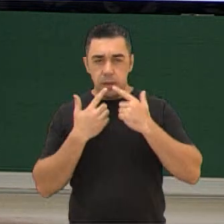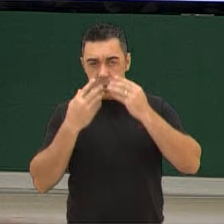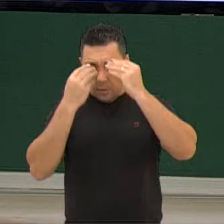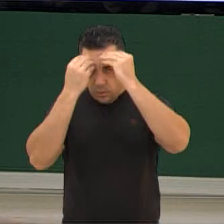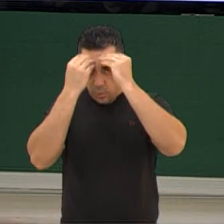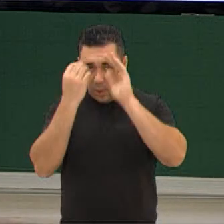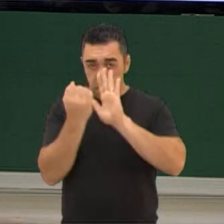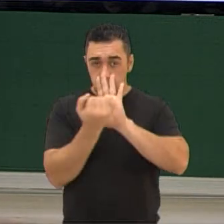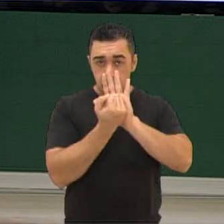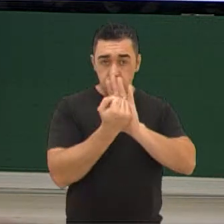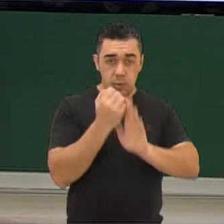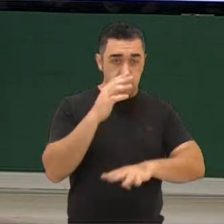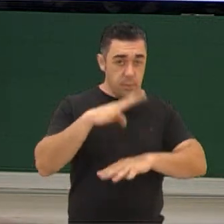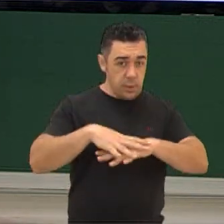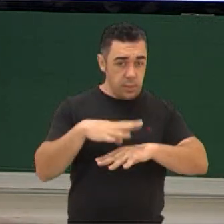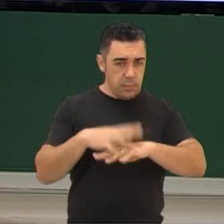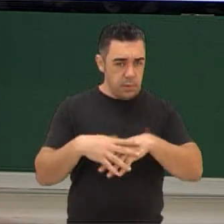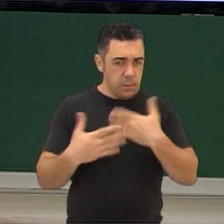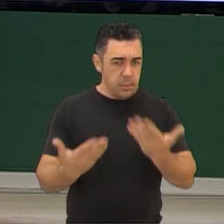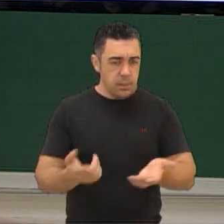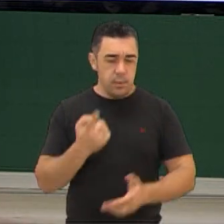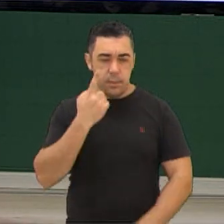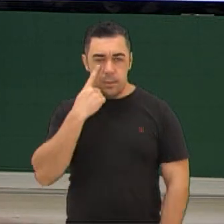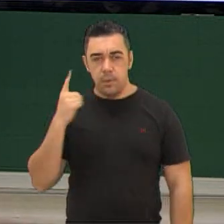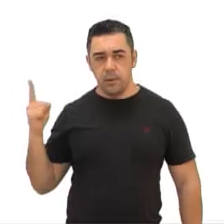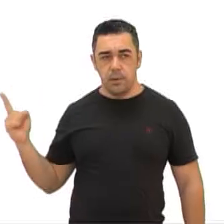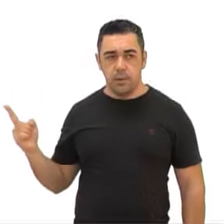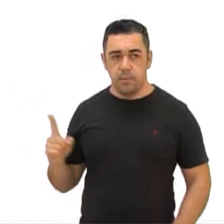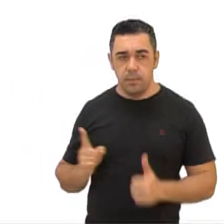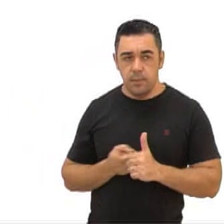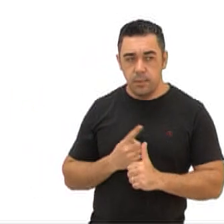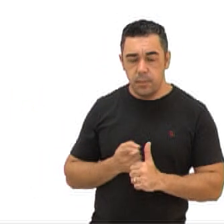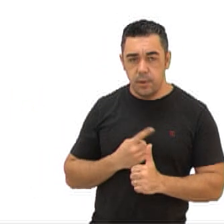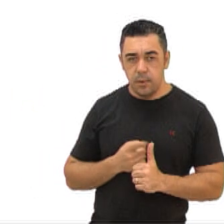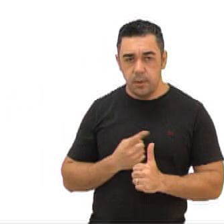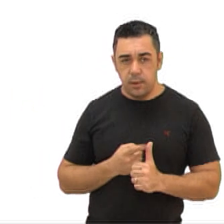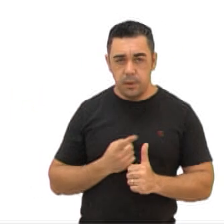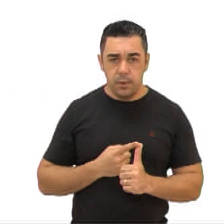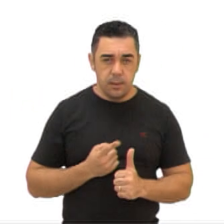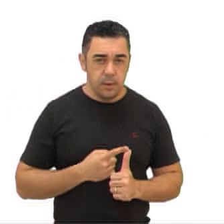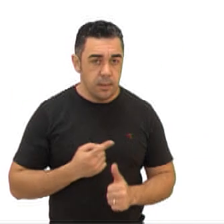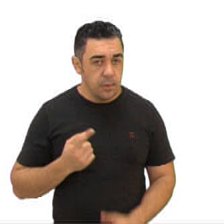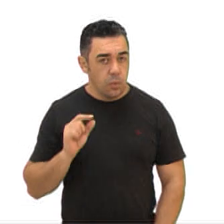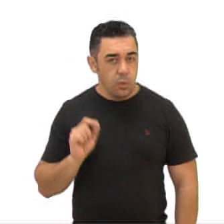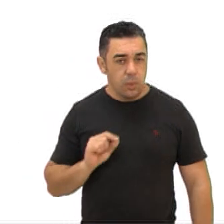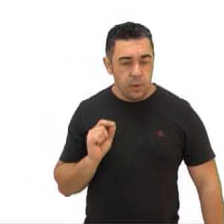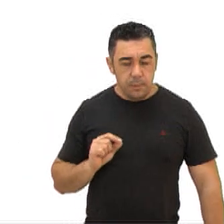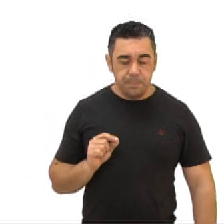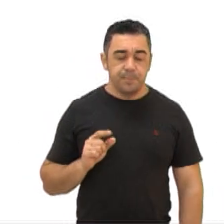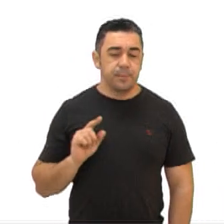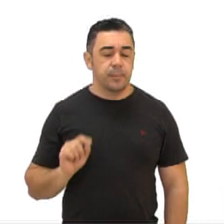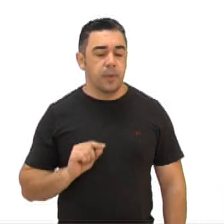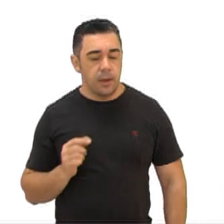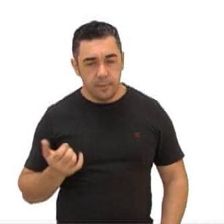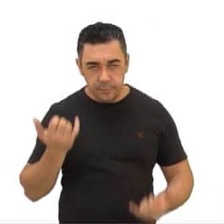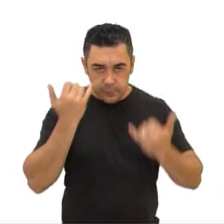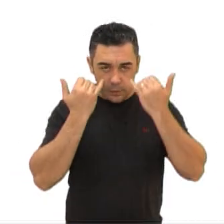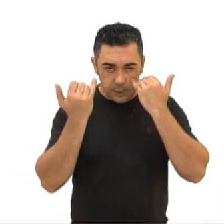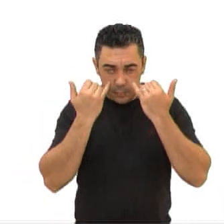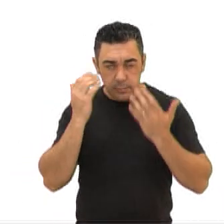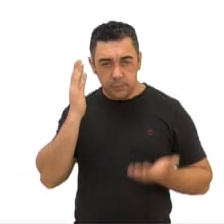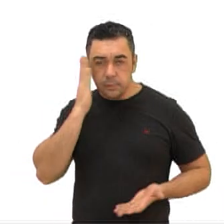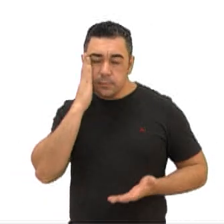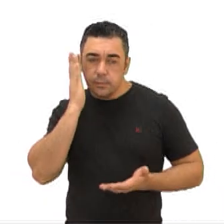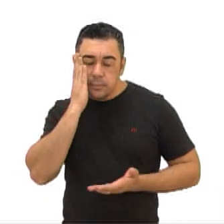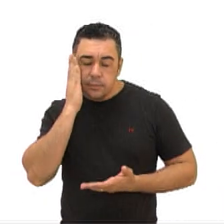simbólica matemática. Veja que interessante. Primeiro, você vai identificar no contexto as informações